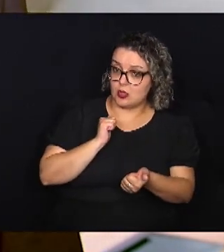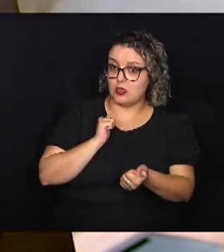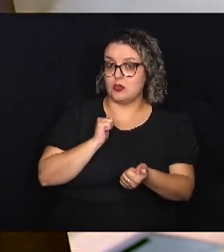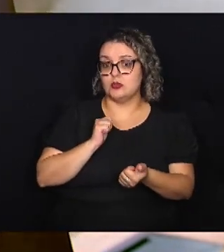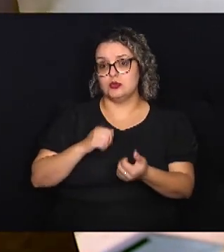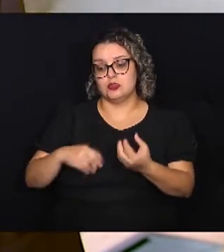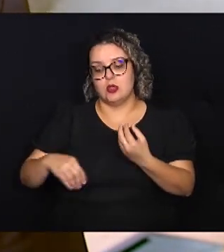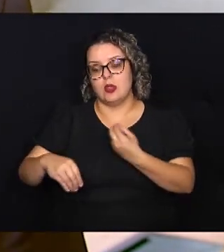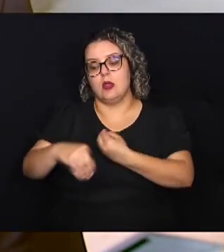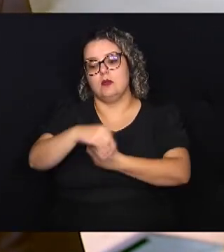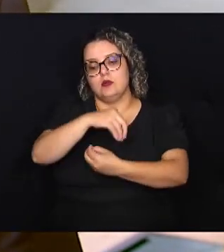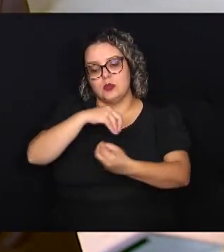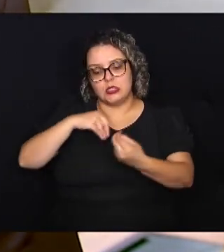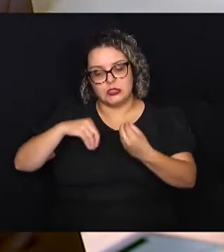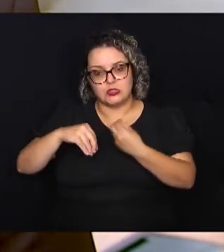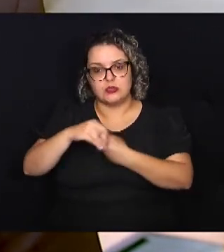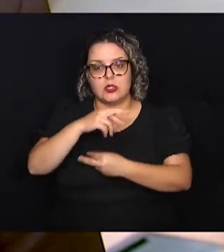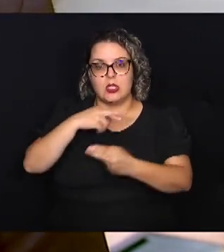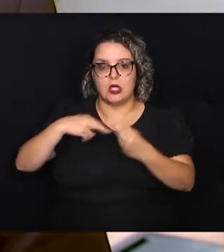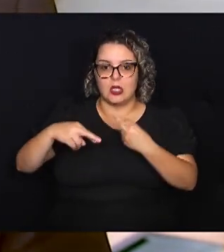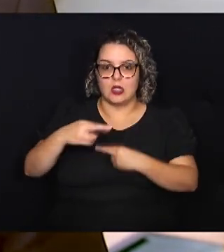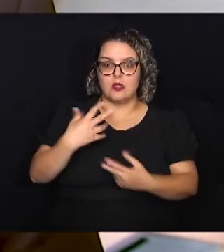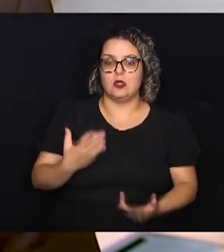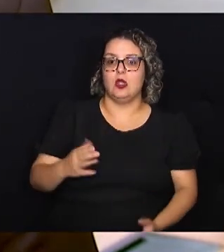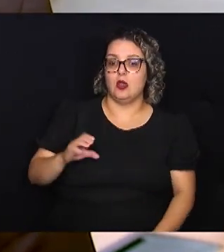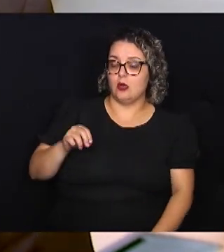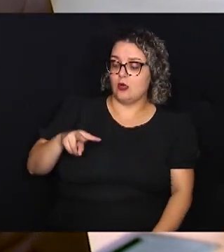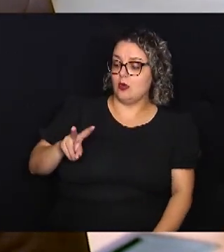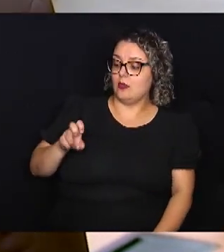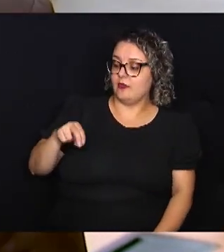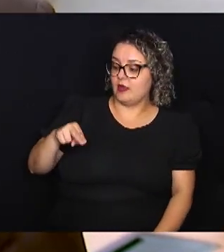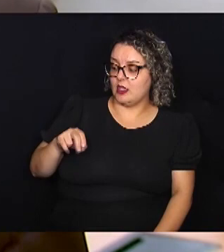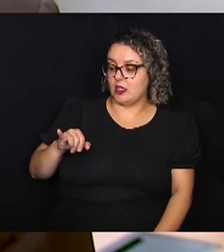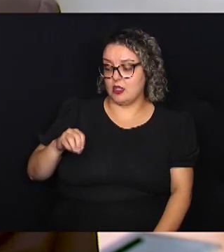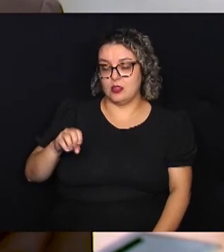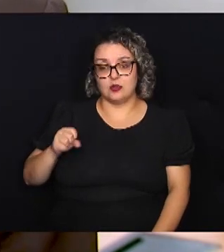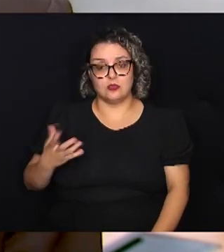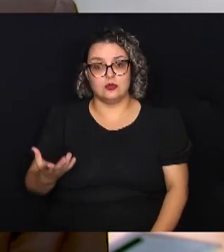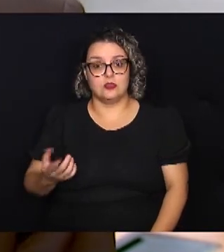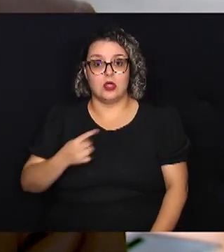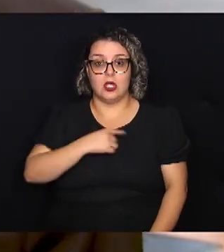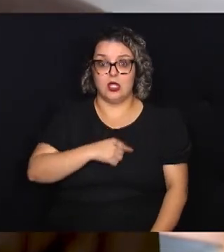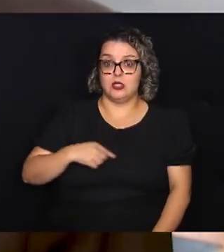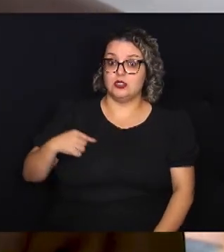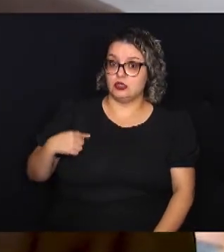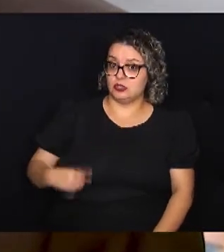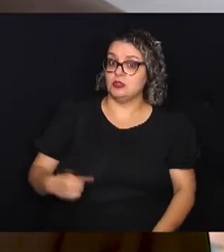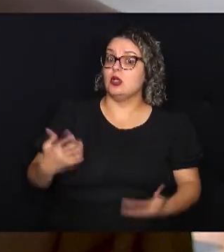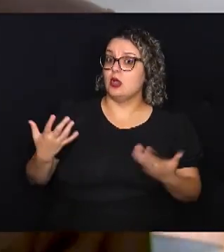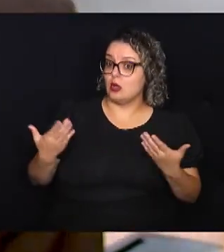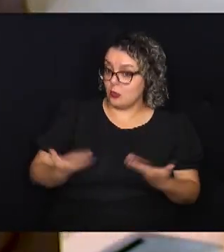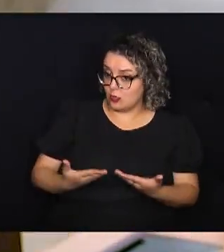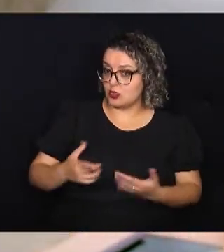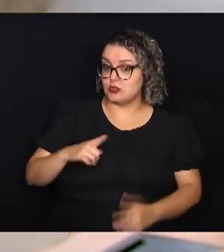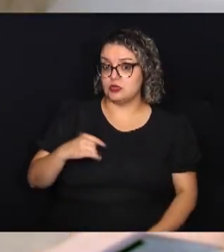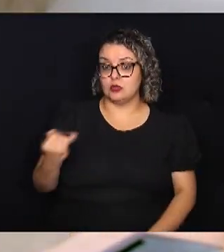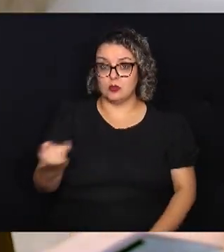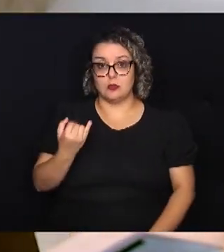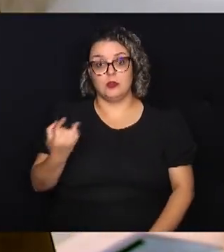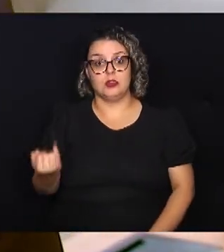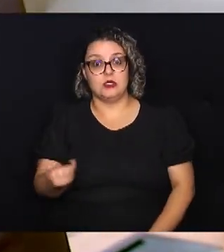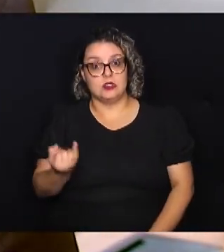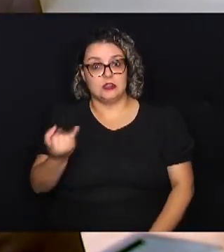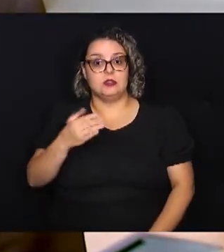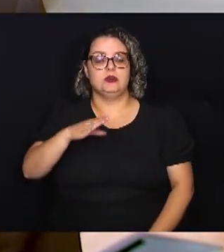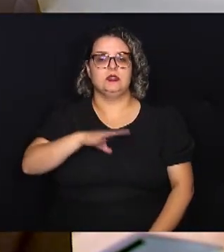fusão relacionadas a convênios. A China hoje ela tem uma importância muito grande na cidade de Campinas por conta